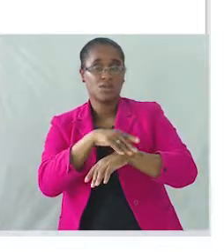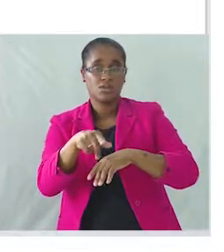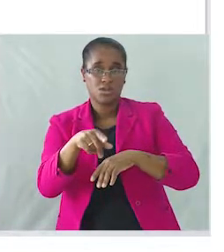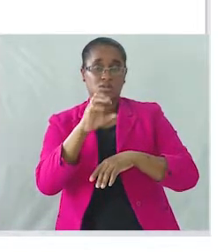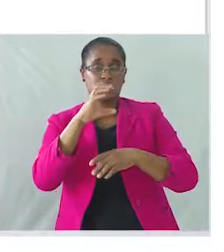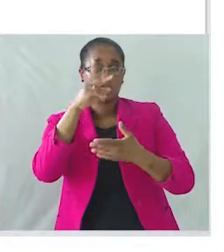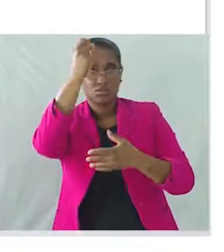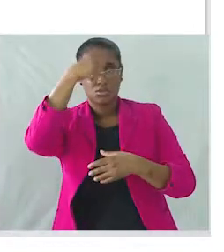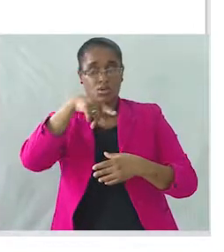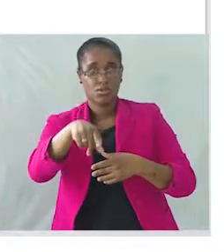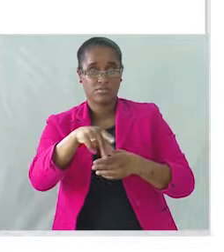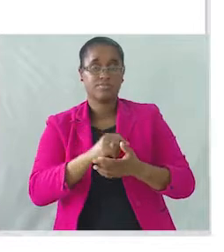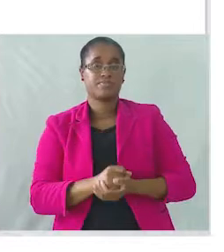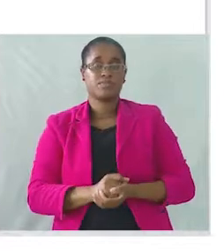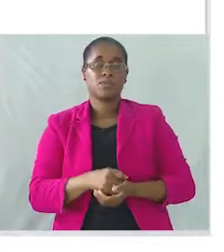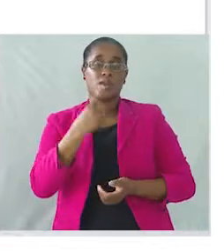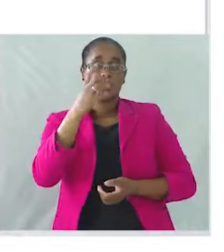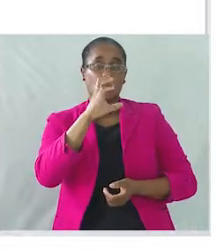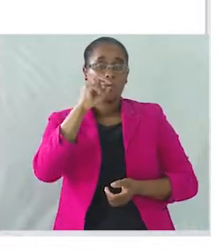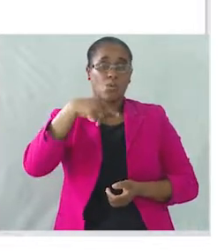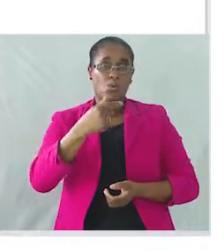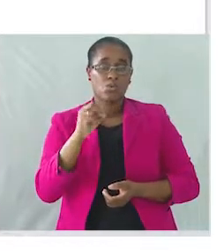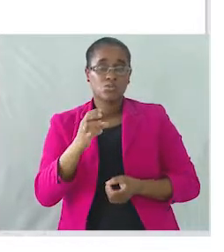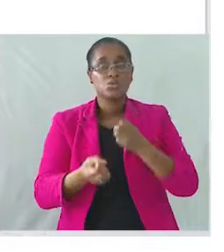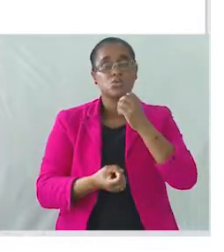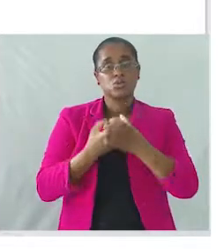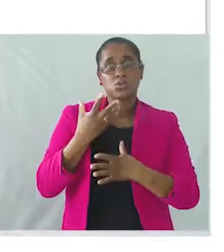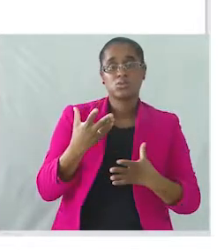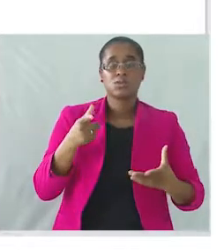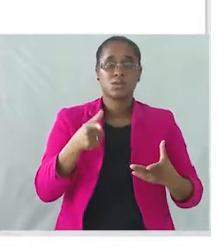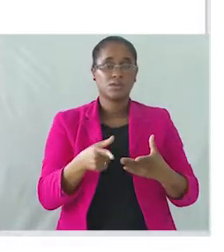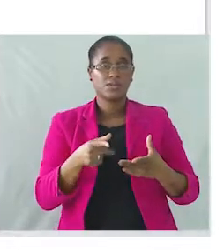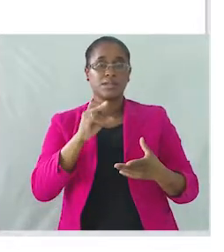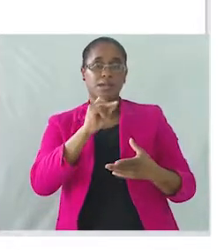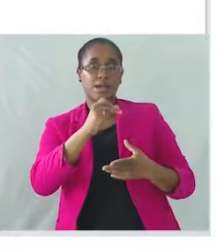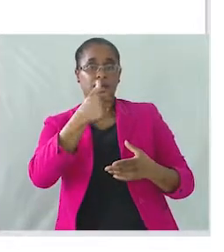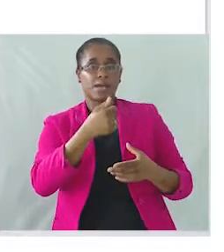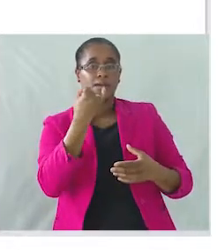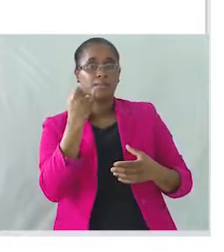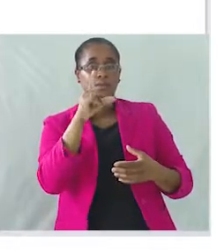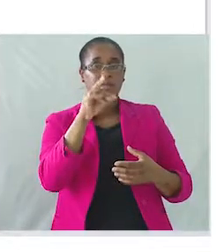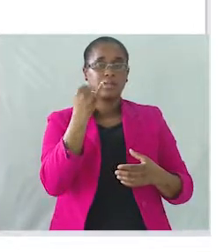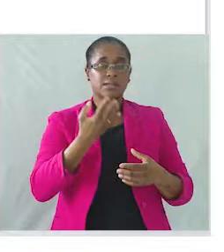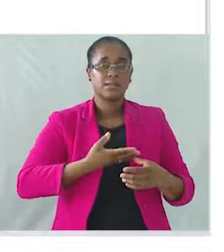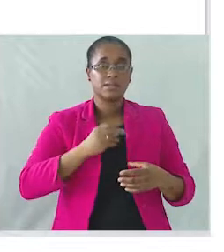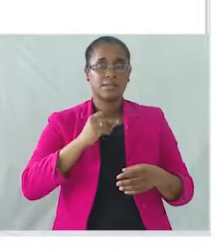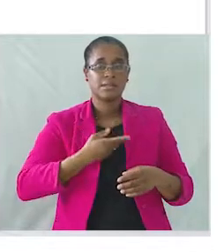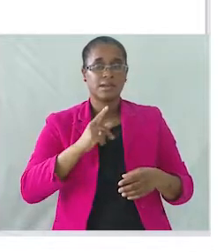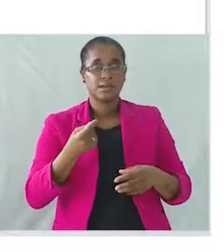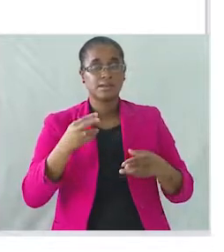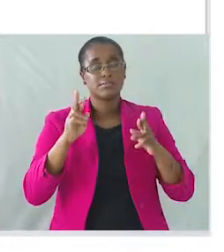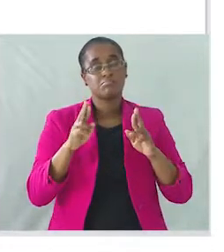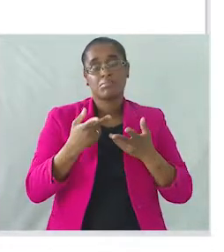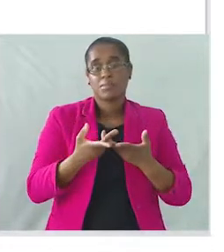conto. É um conto que surgiu a partir da habilidade, da expectativa